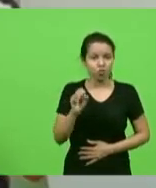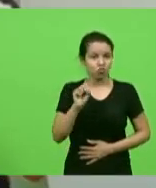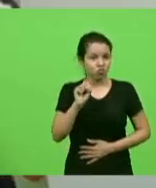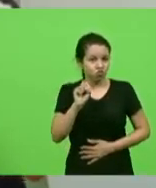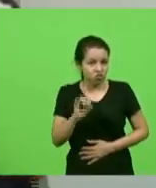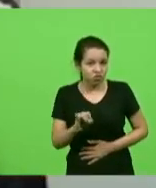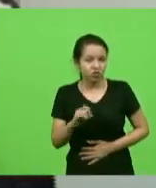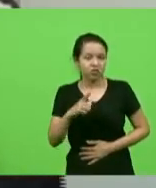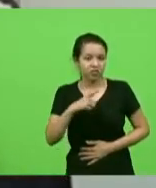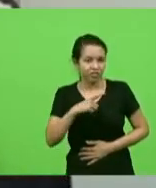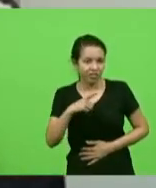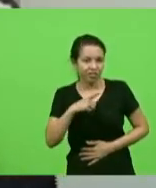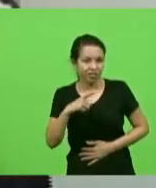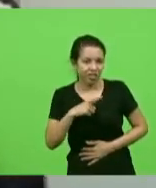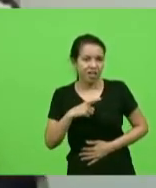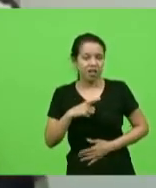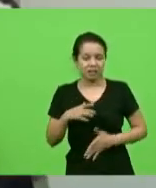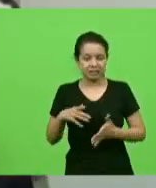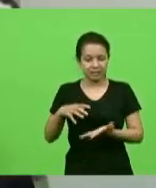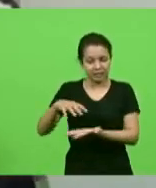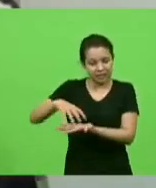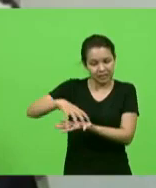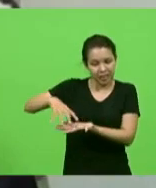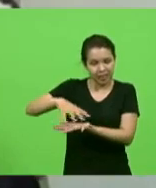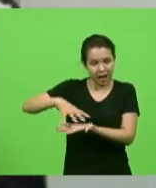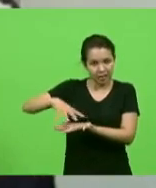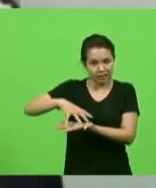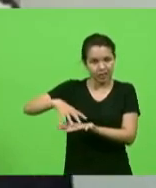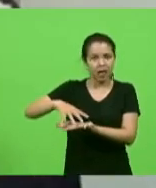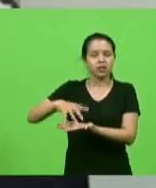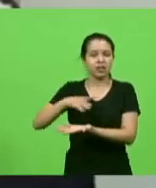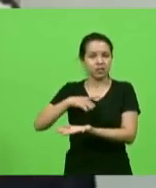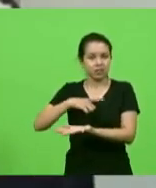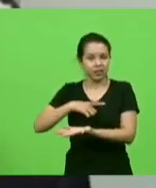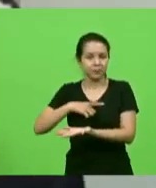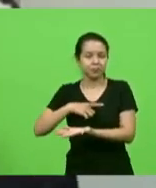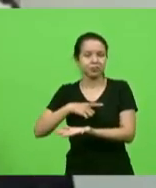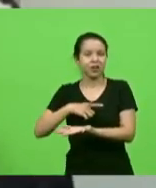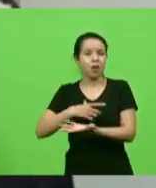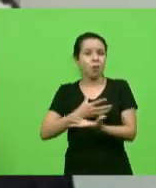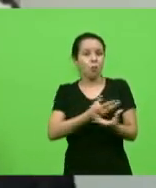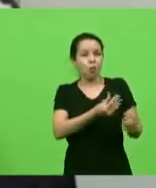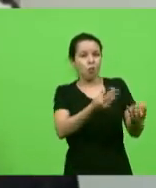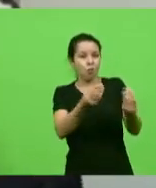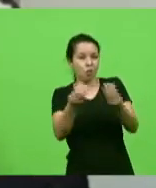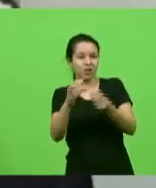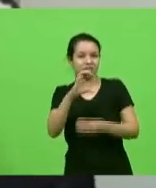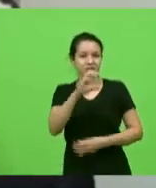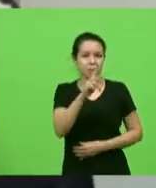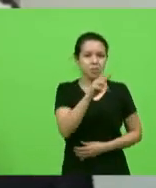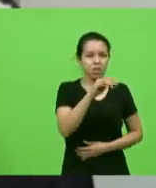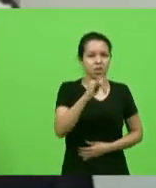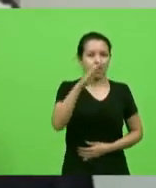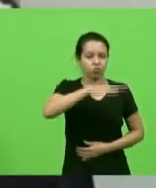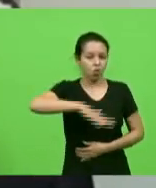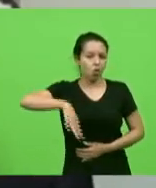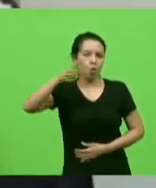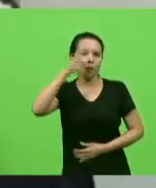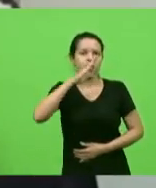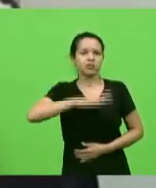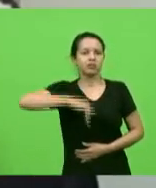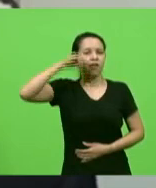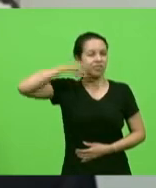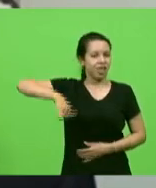de forma centralizada em várias CPI pelo Brasil seriam evitadas